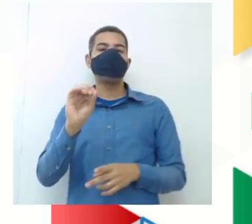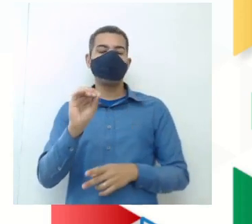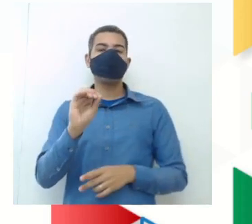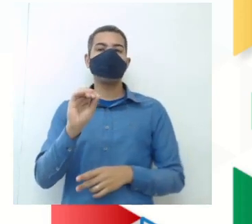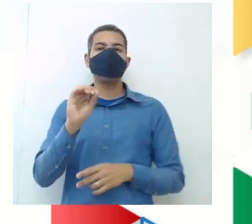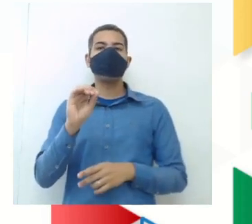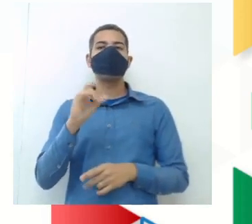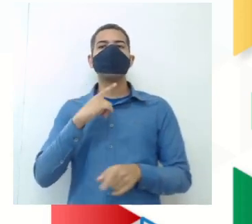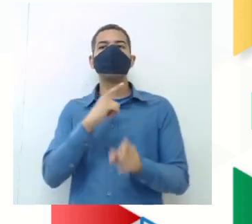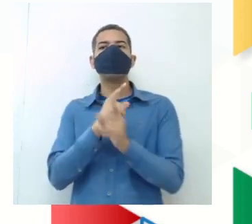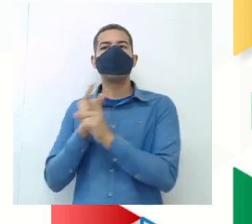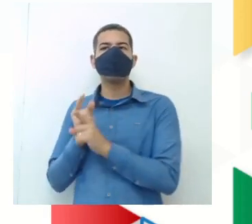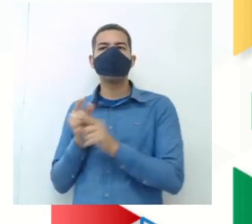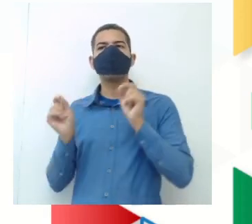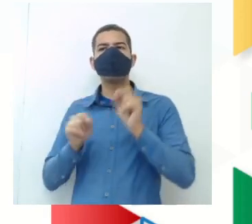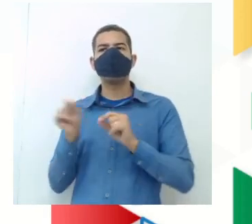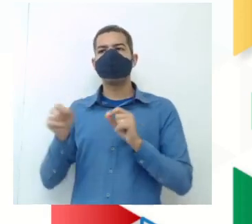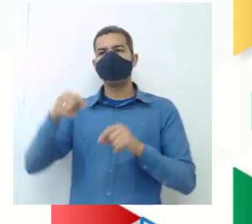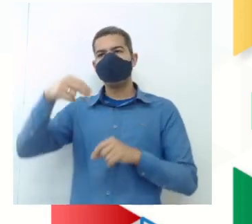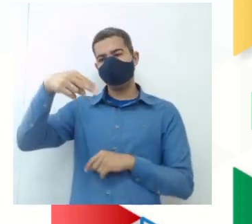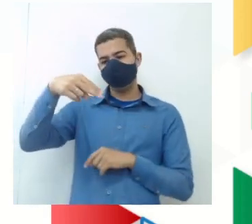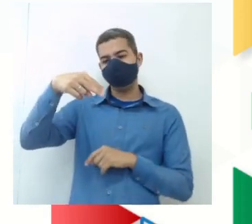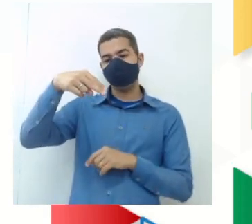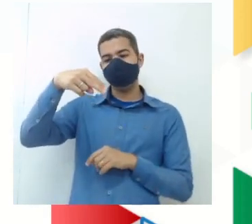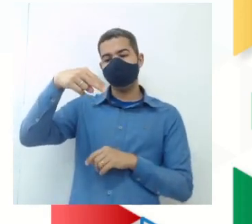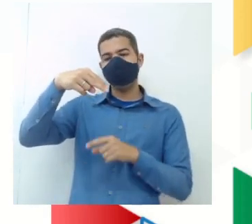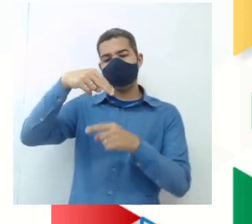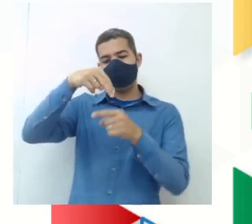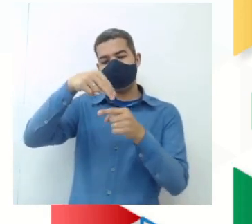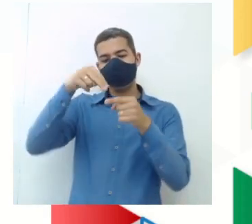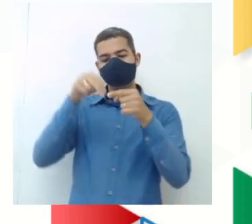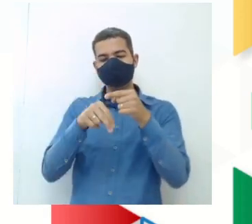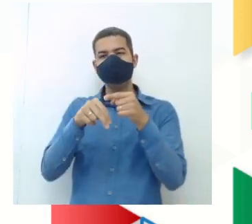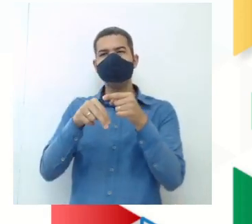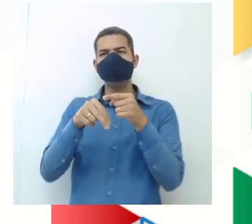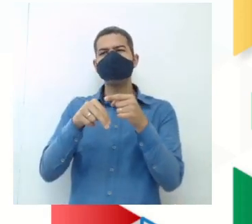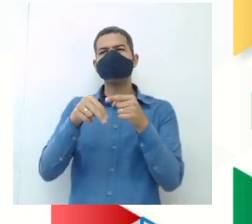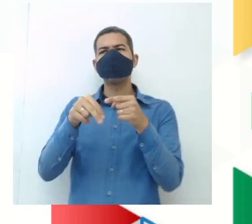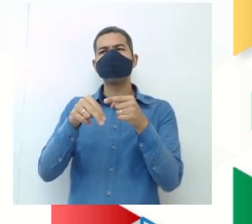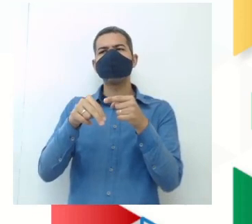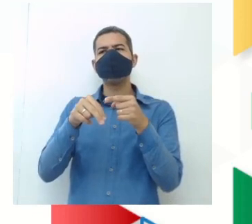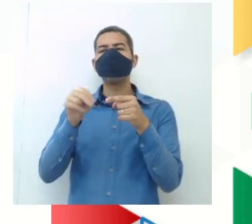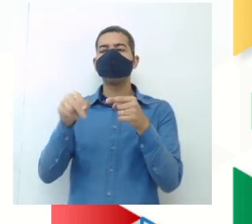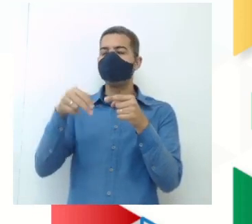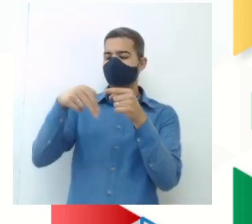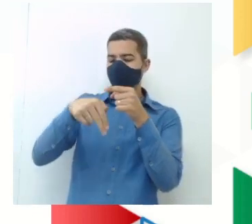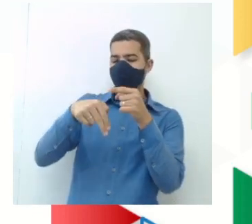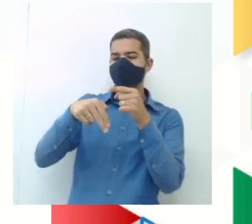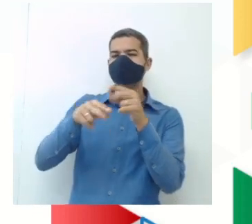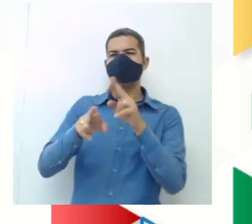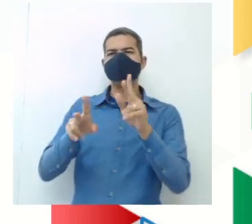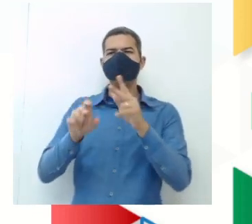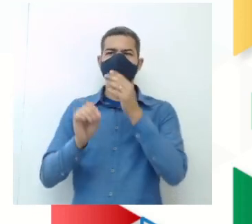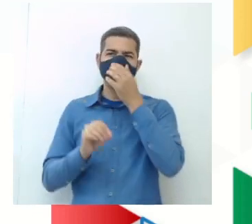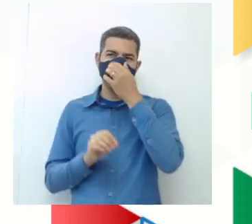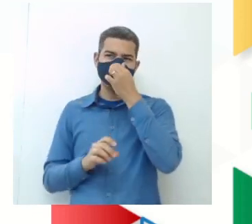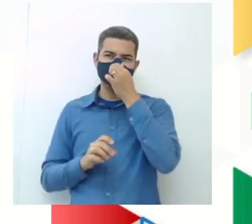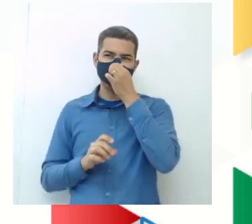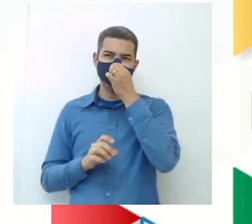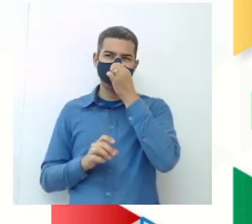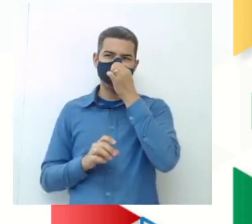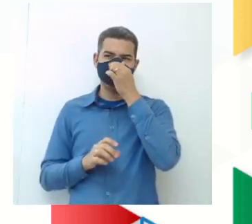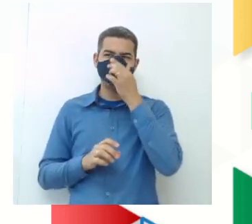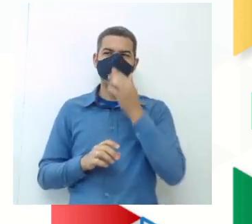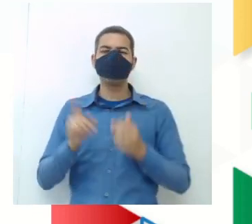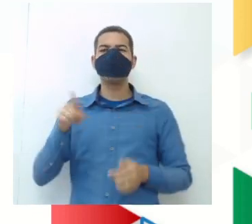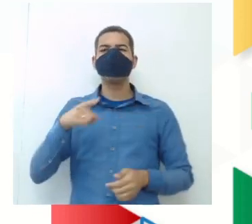nomenclatura vai ser essa, ó, M dividido por N, onde N é diferente de zero, tá? O exemplo é essa barra de chocolate